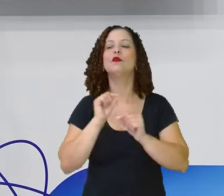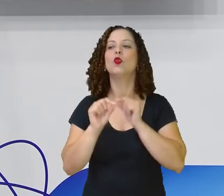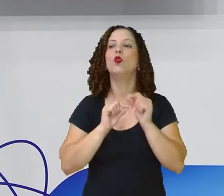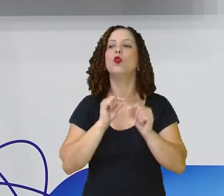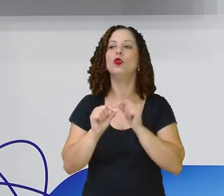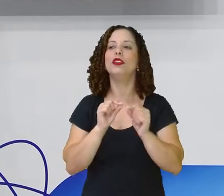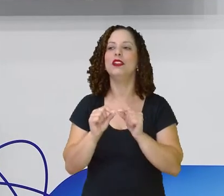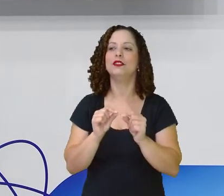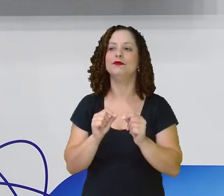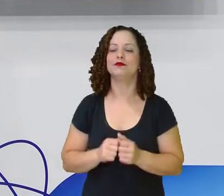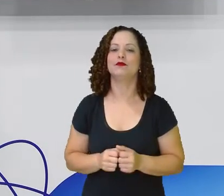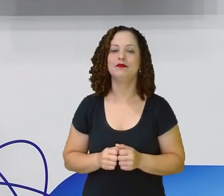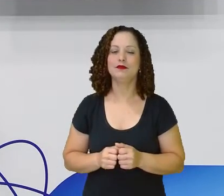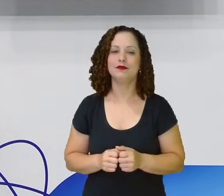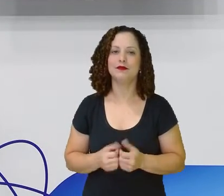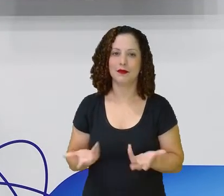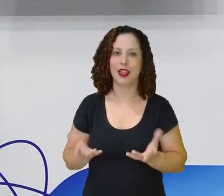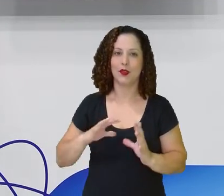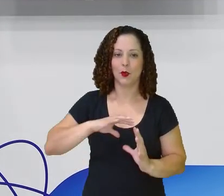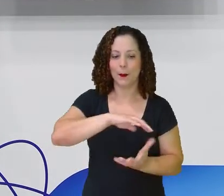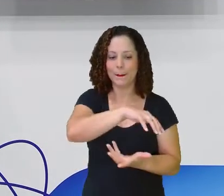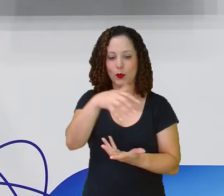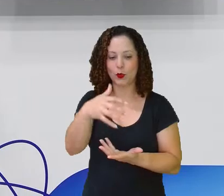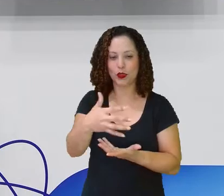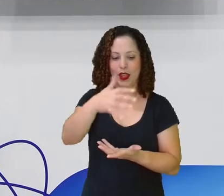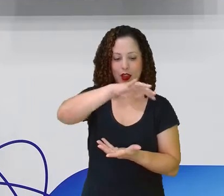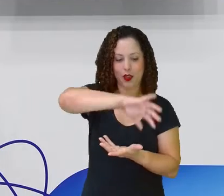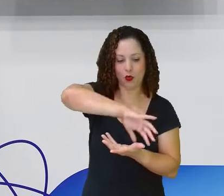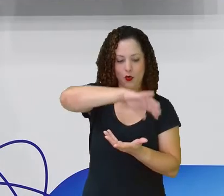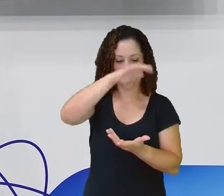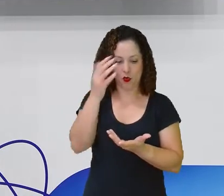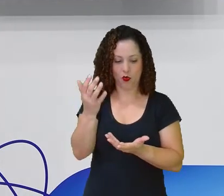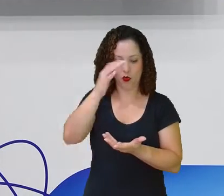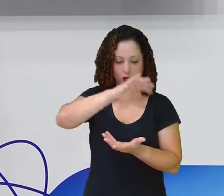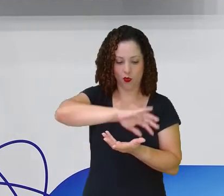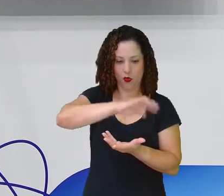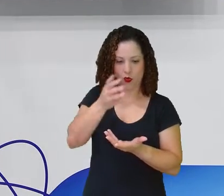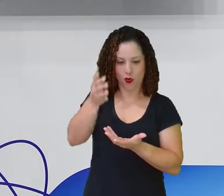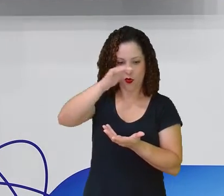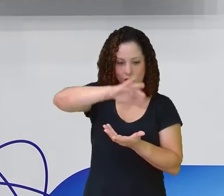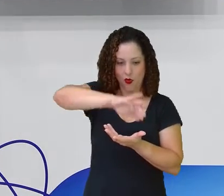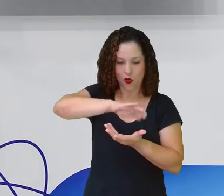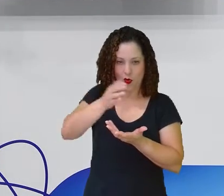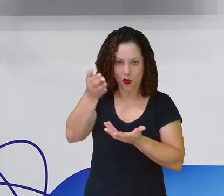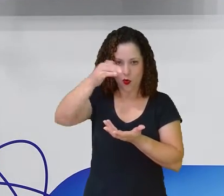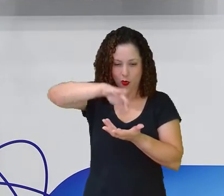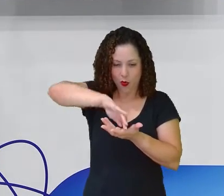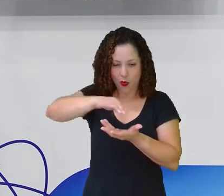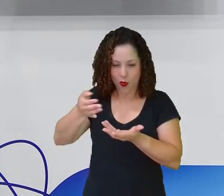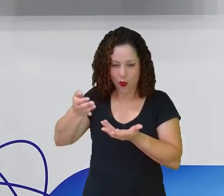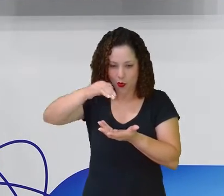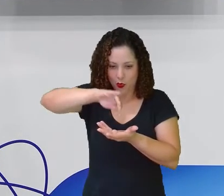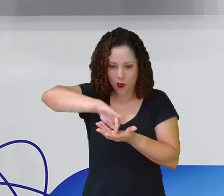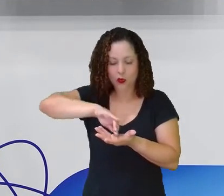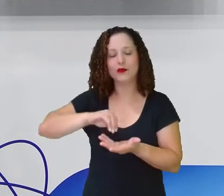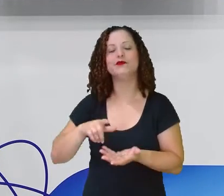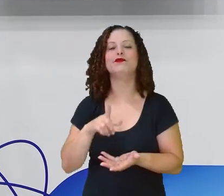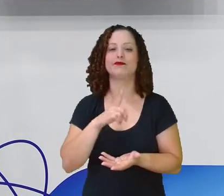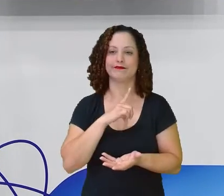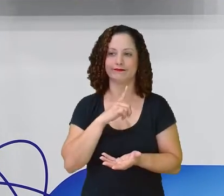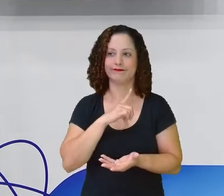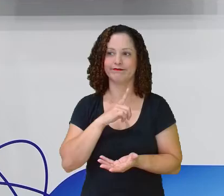camadas internas. Mas além dessas daí, que vocês já sabem, né? A Terra vai ser dividida em várias